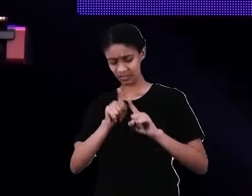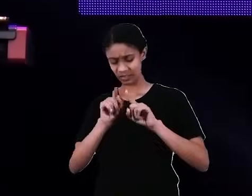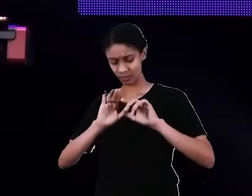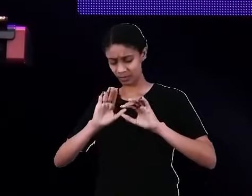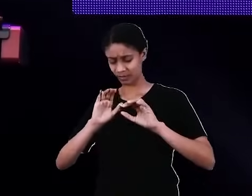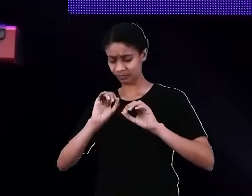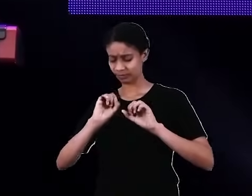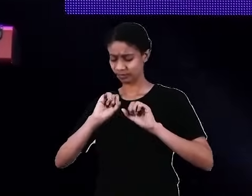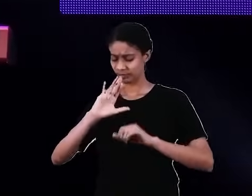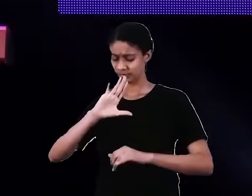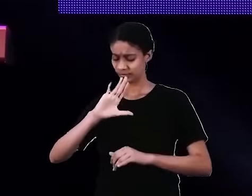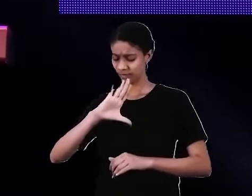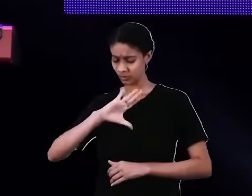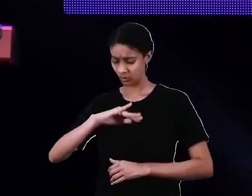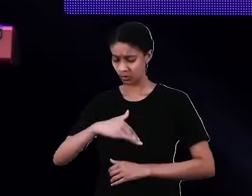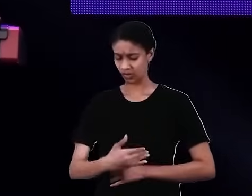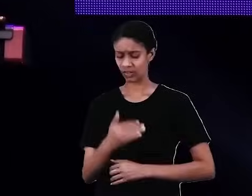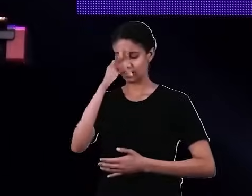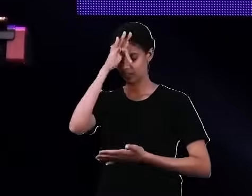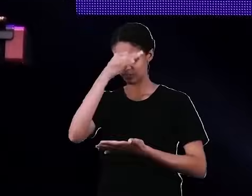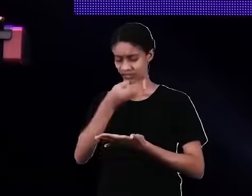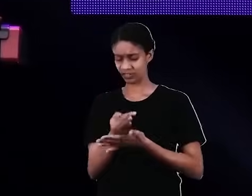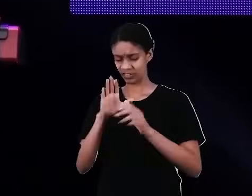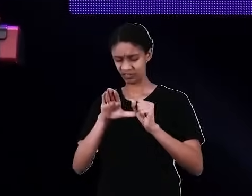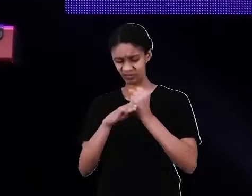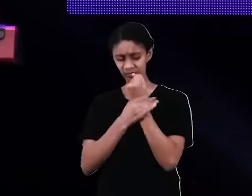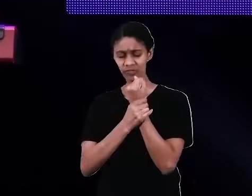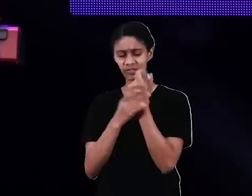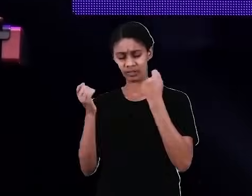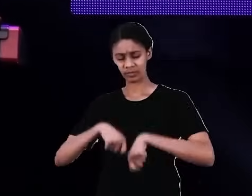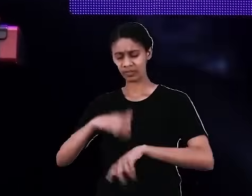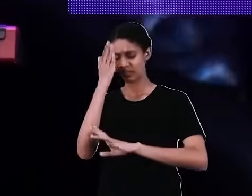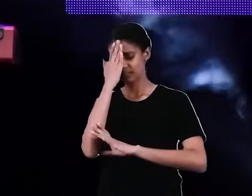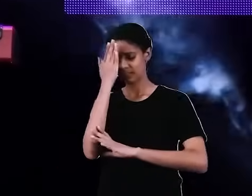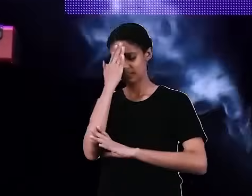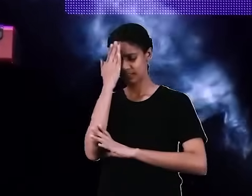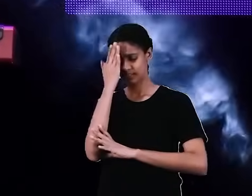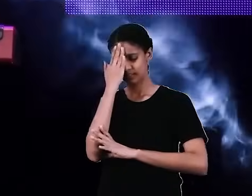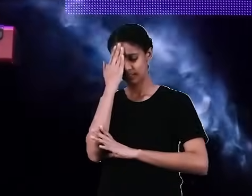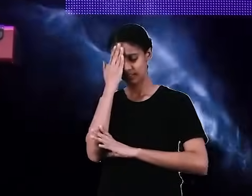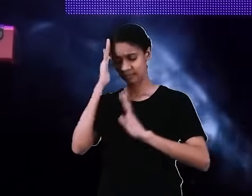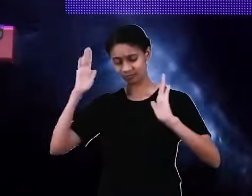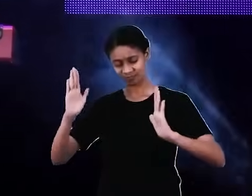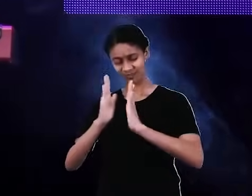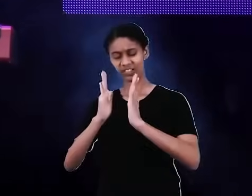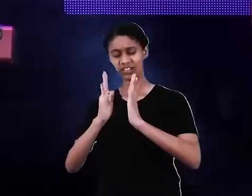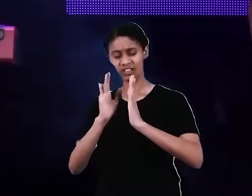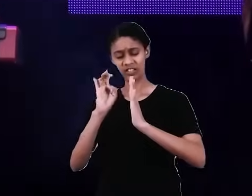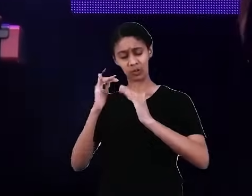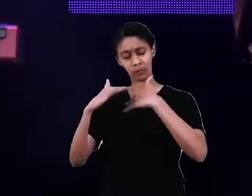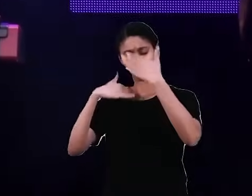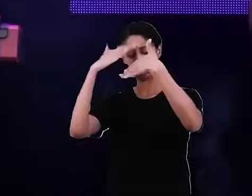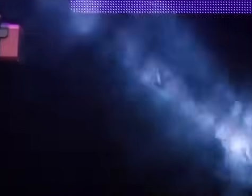fé, de coragem, para que ela possa entender que o momento da afronta é apenas um processo. Vai